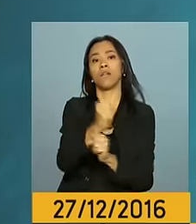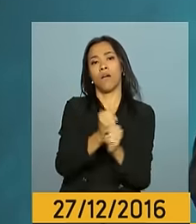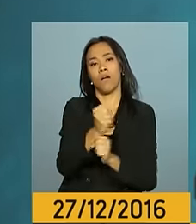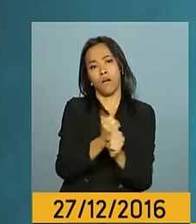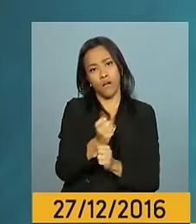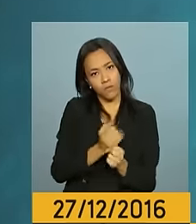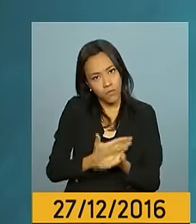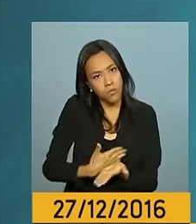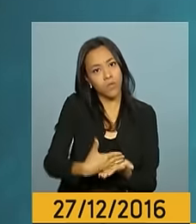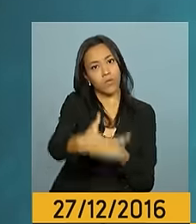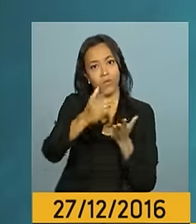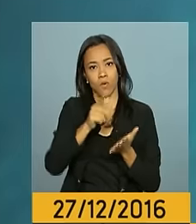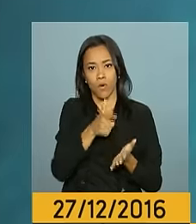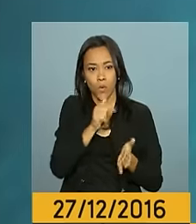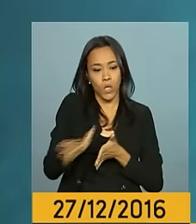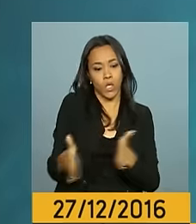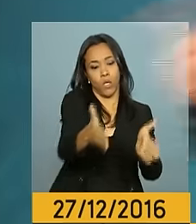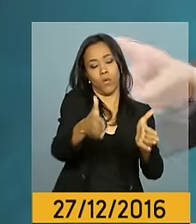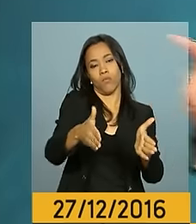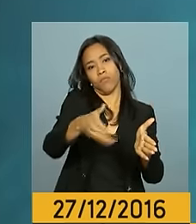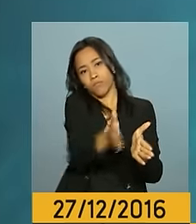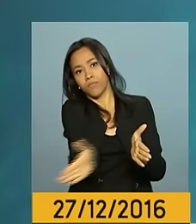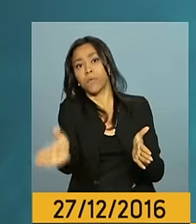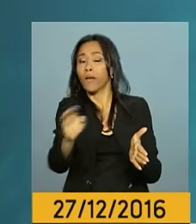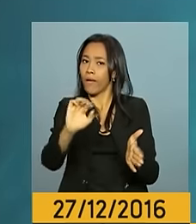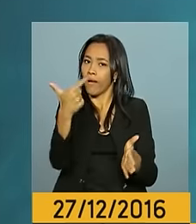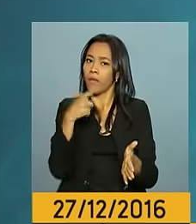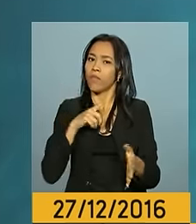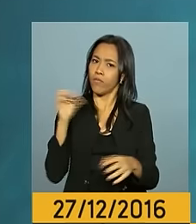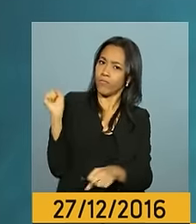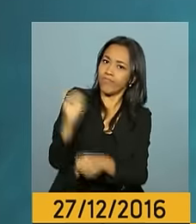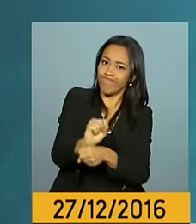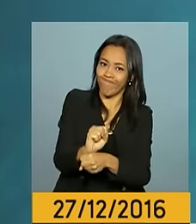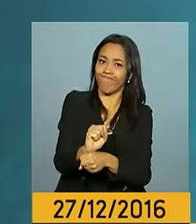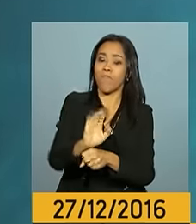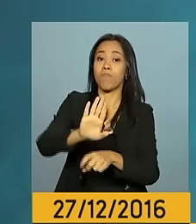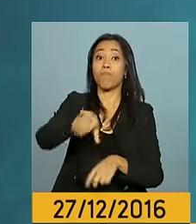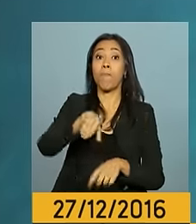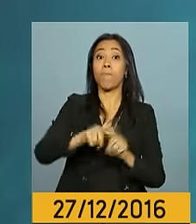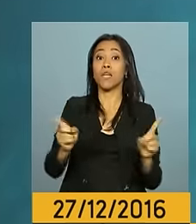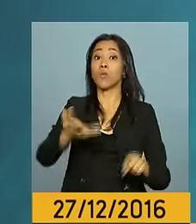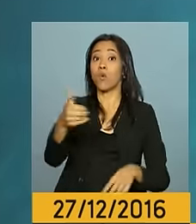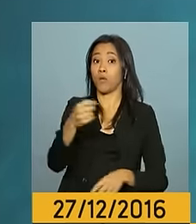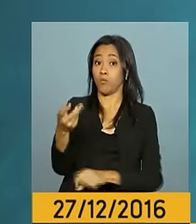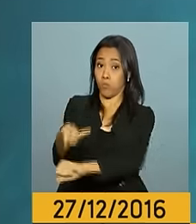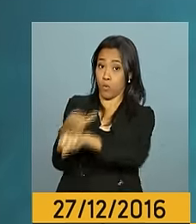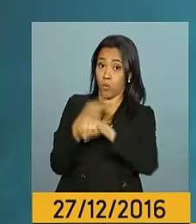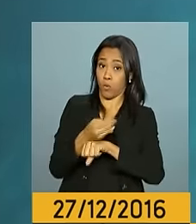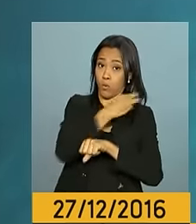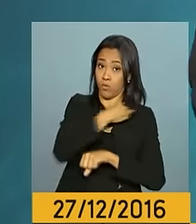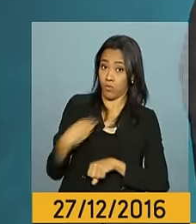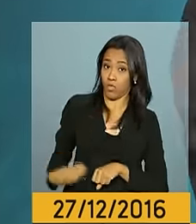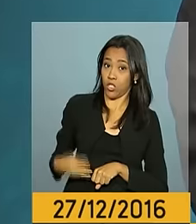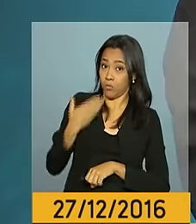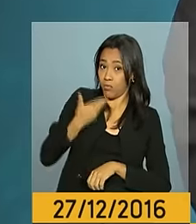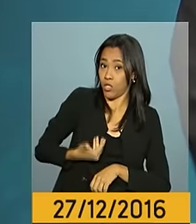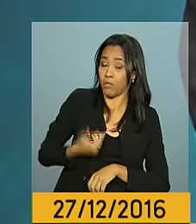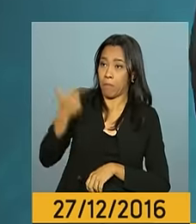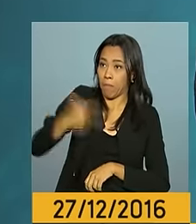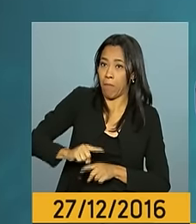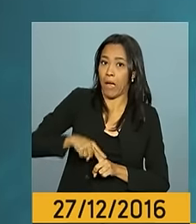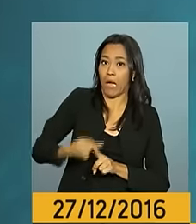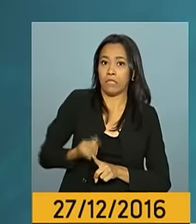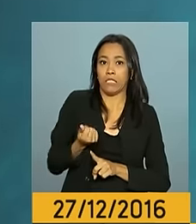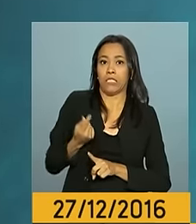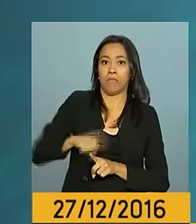atrás houve sim uma paralisação mas quando Hélder chegou lá ele foi a mim e disse Olhe Precisamos de mais verbas